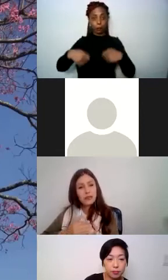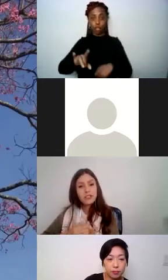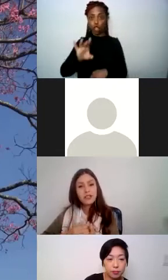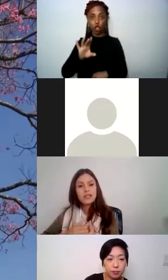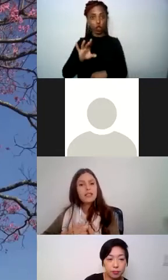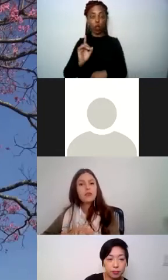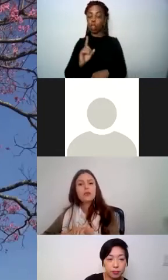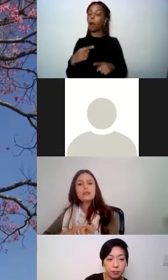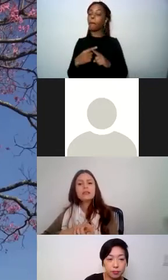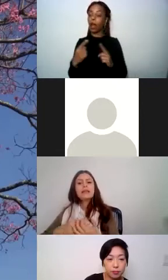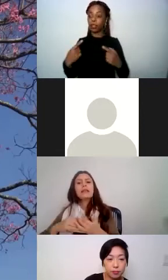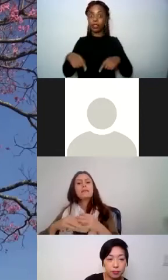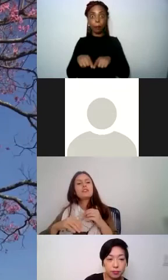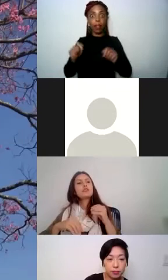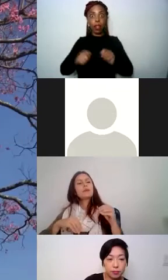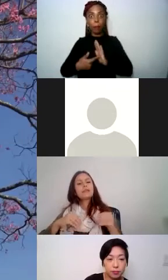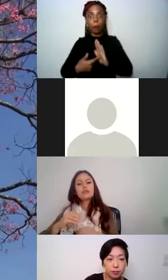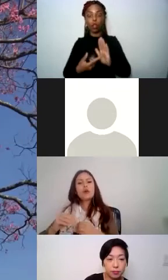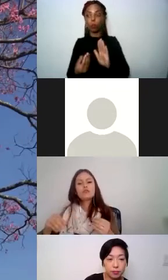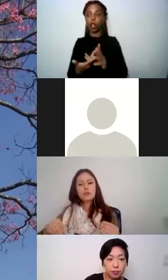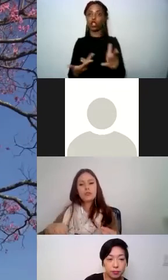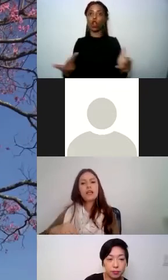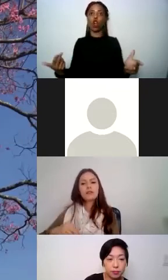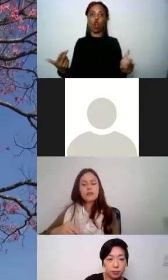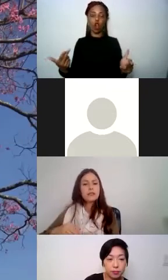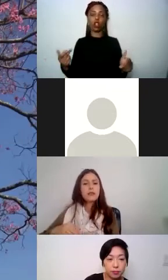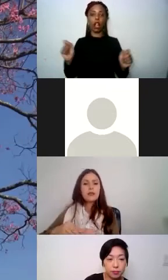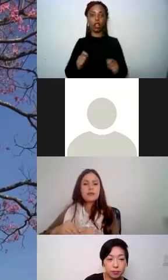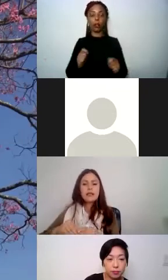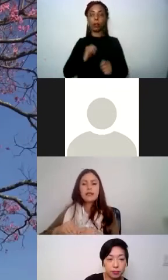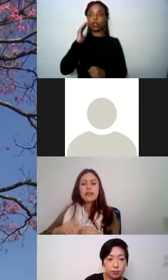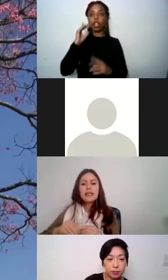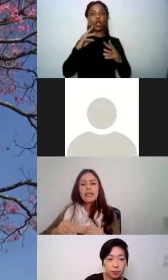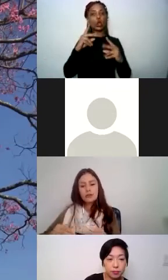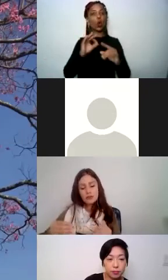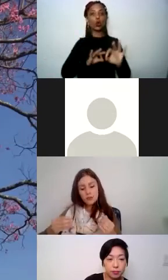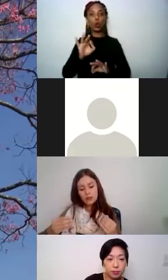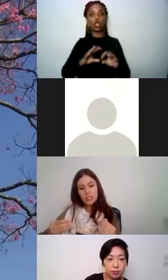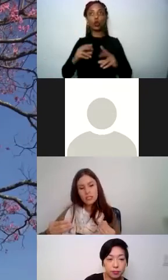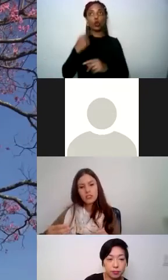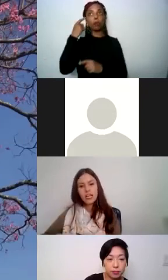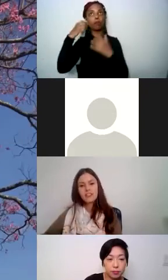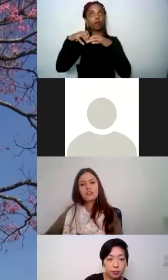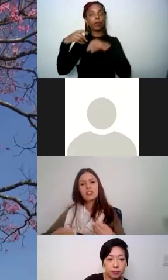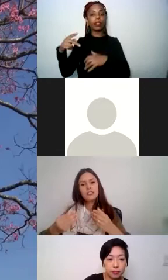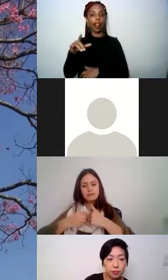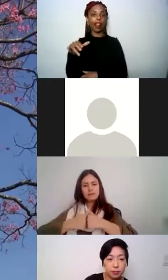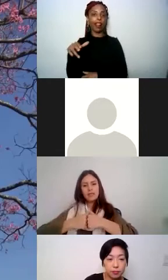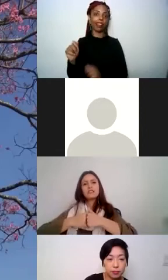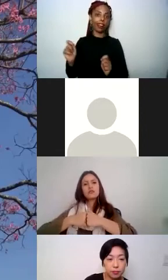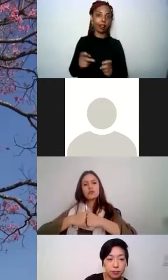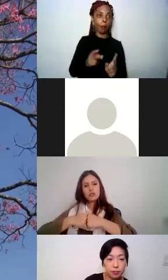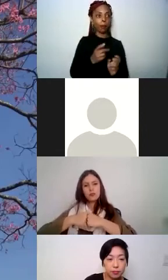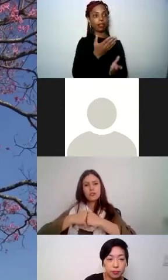absolutamente reveladora para a gente compreender todos os projetos e pensamentos da Lina e do mesmo modo se a gente retira